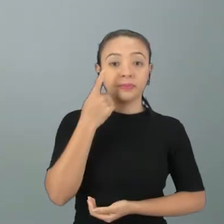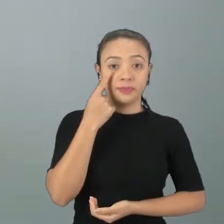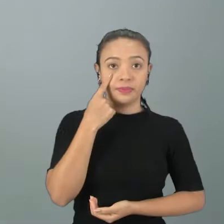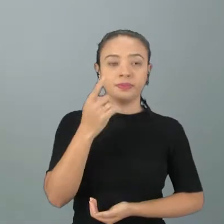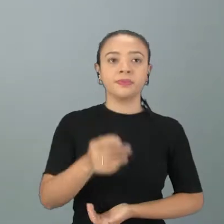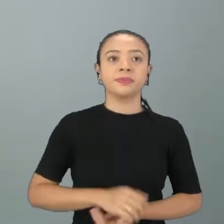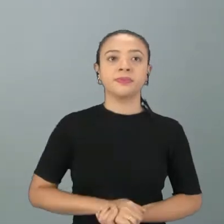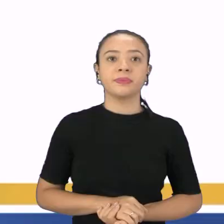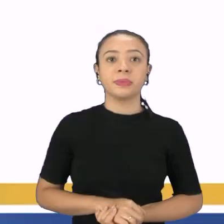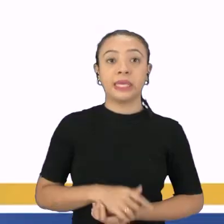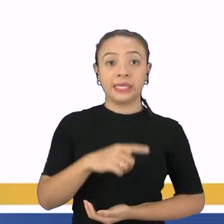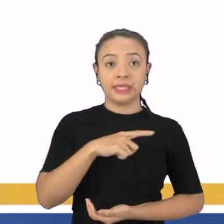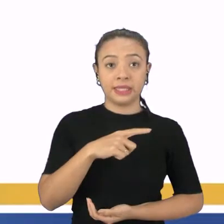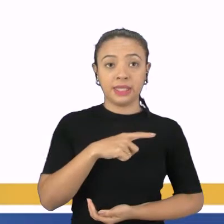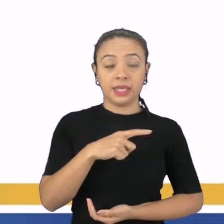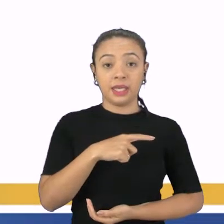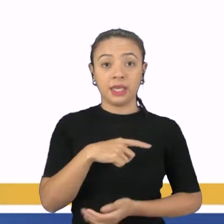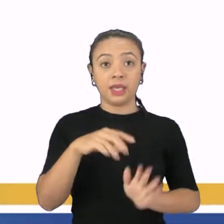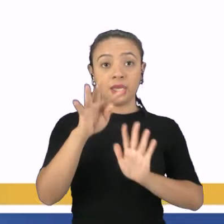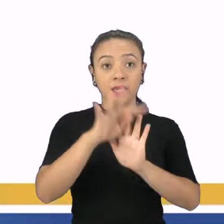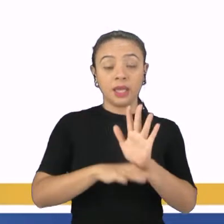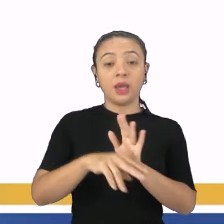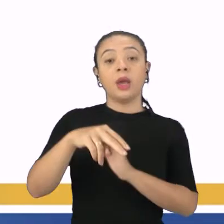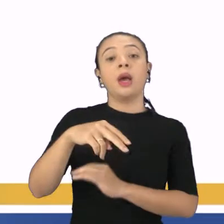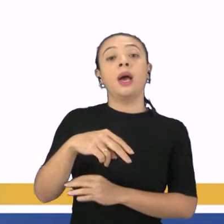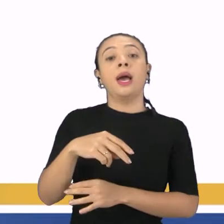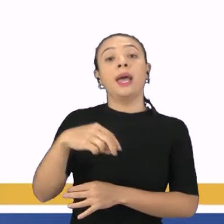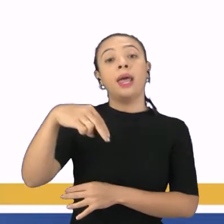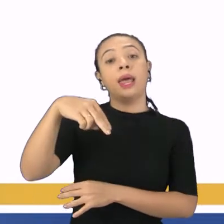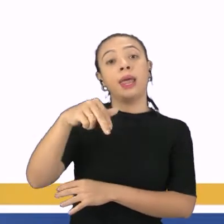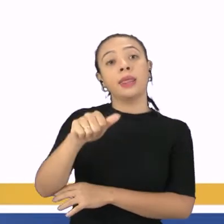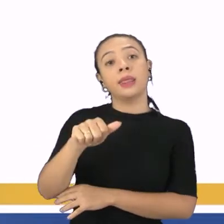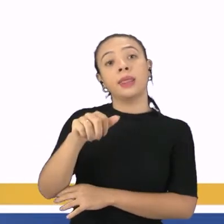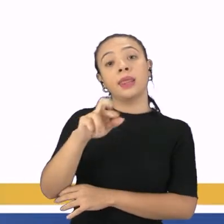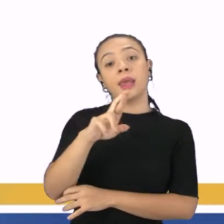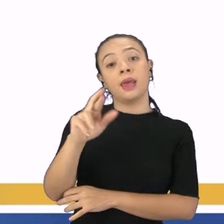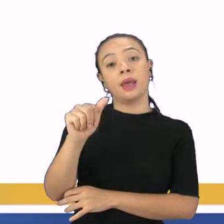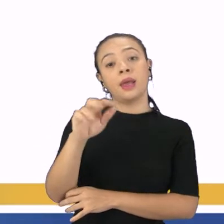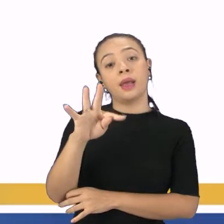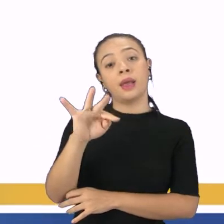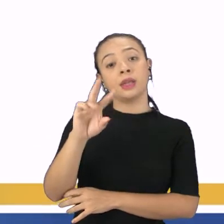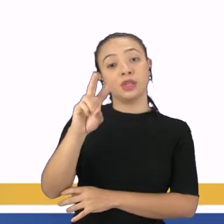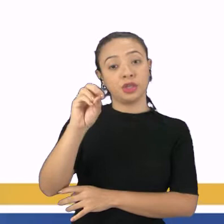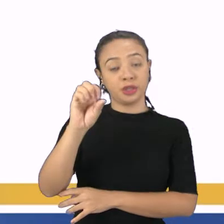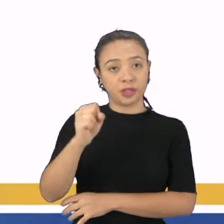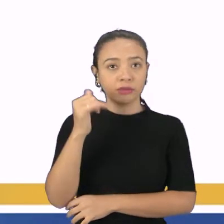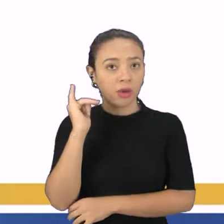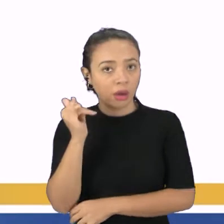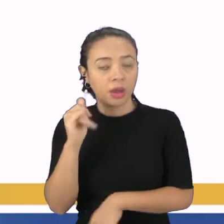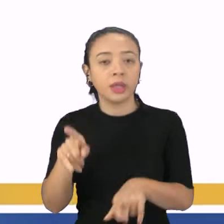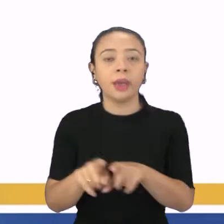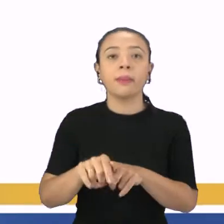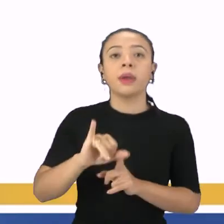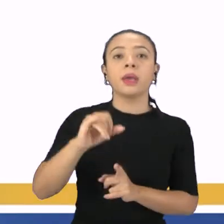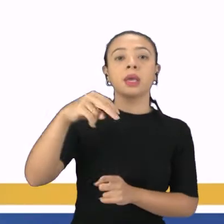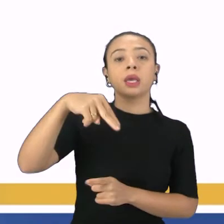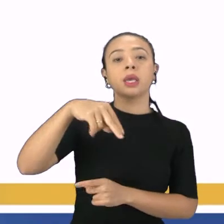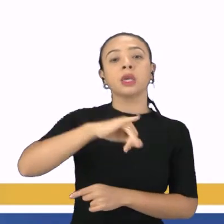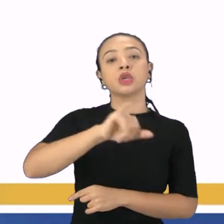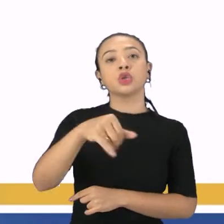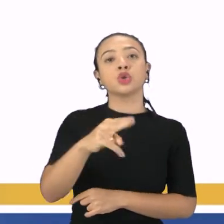Observem. Os textos são narrativos, injuntivos, descritivos, expositivos